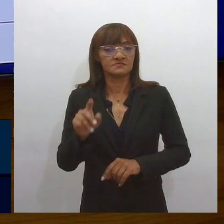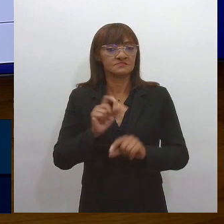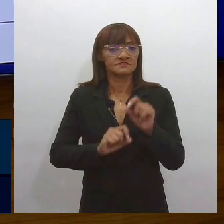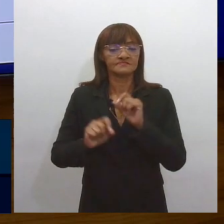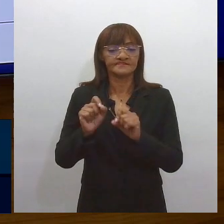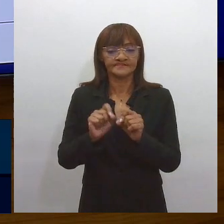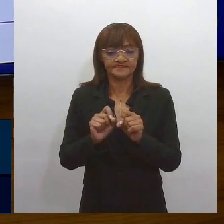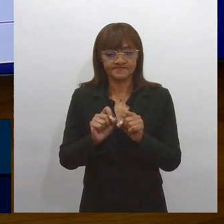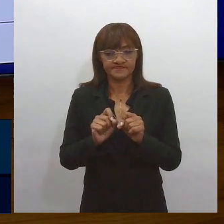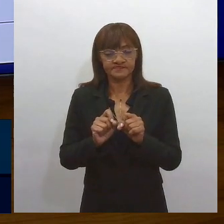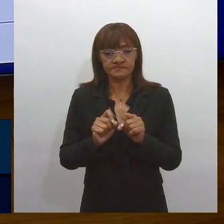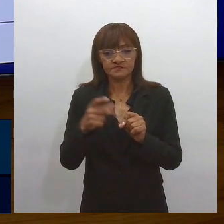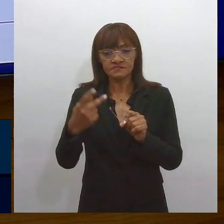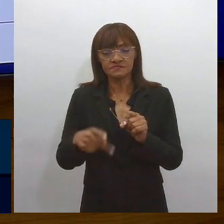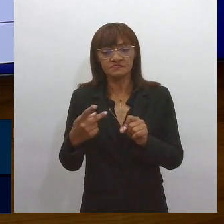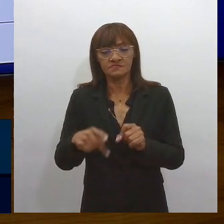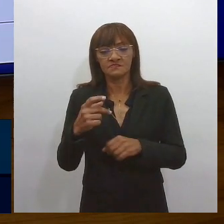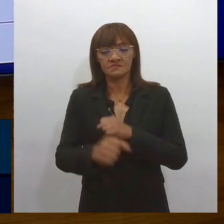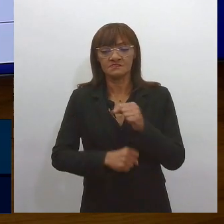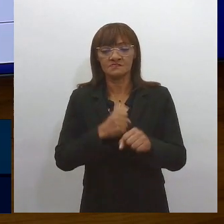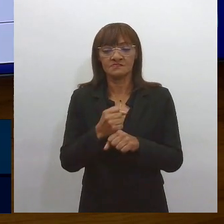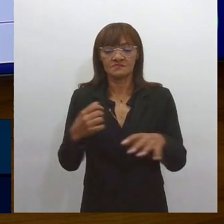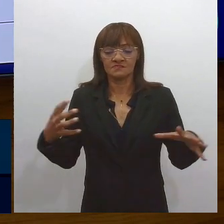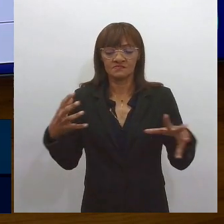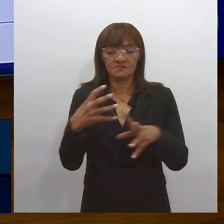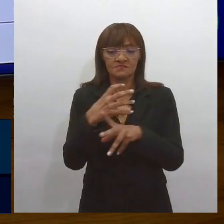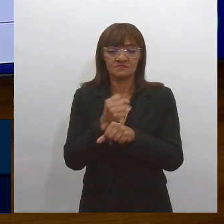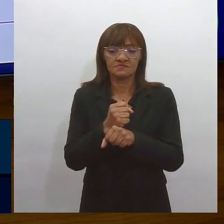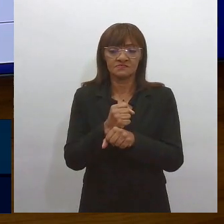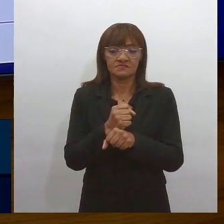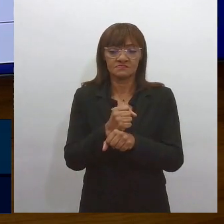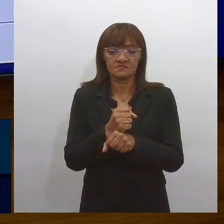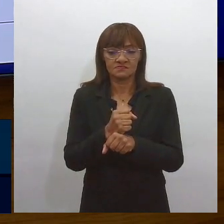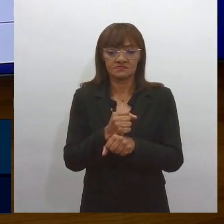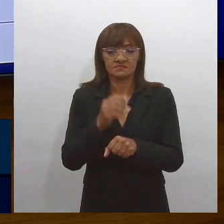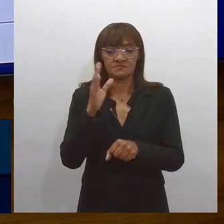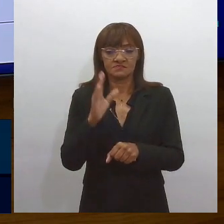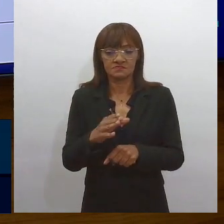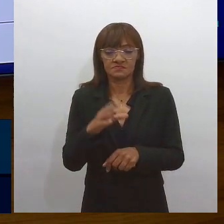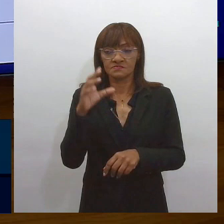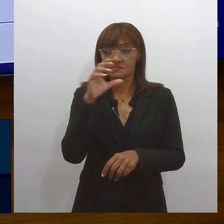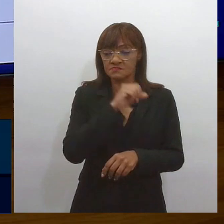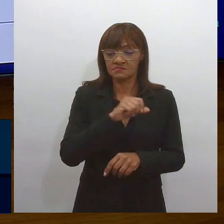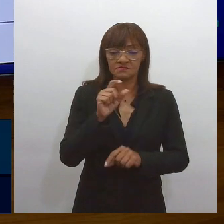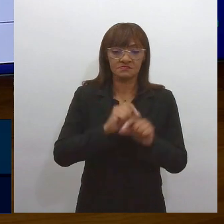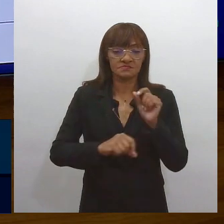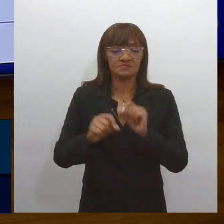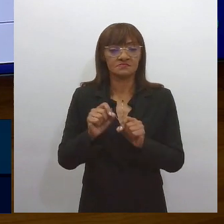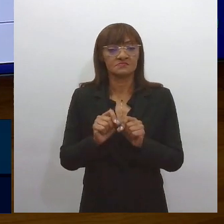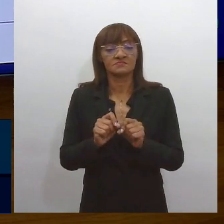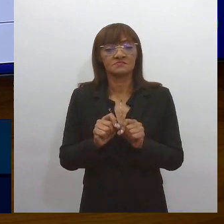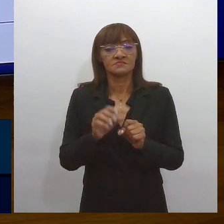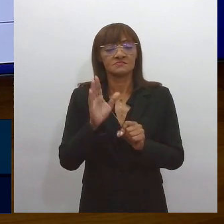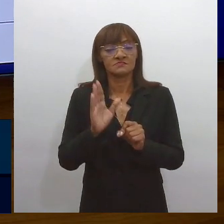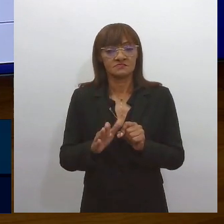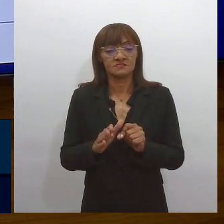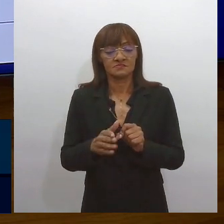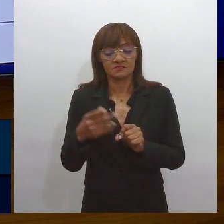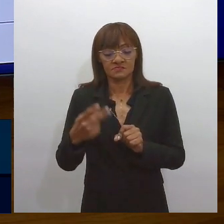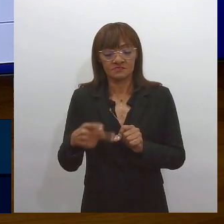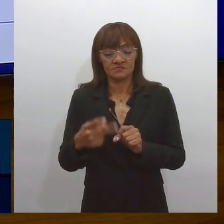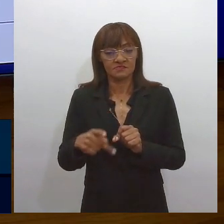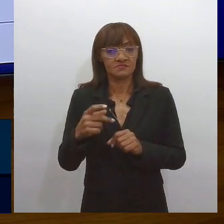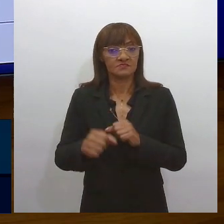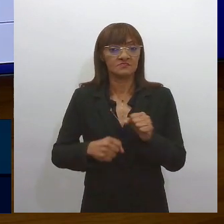orçamento de loua mais Rap ou seja e eh o orçamento anual mais os restos a pagar não processados do ano